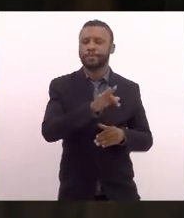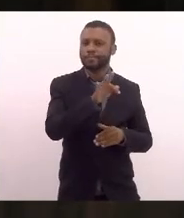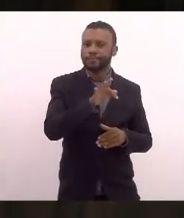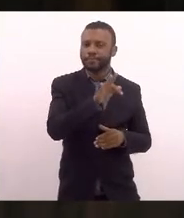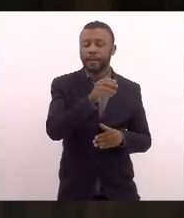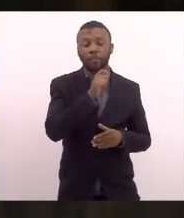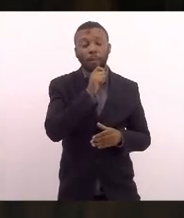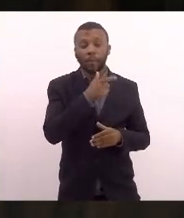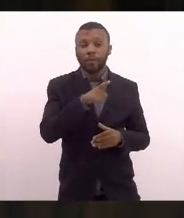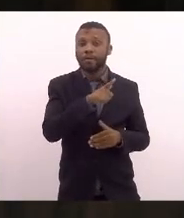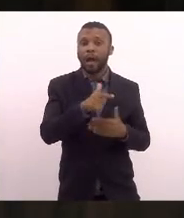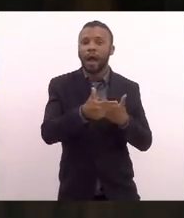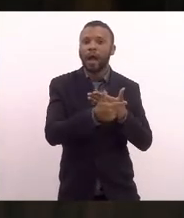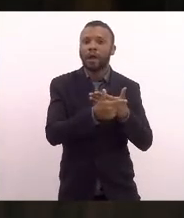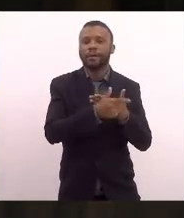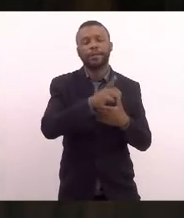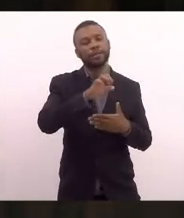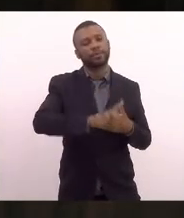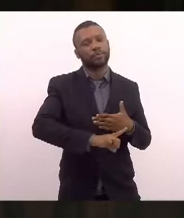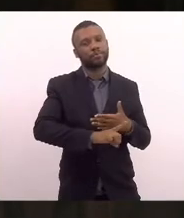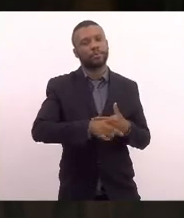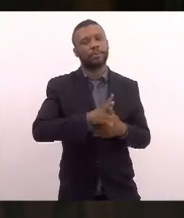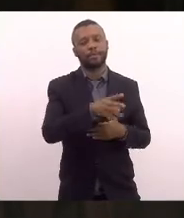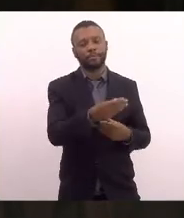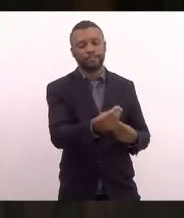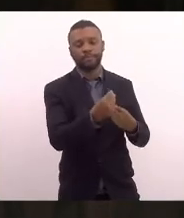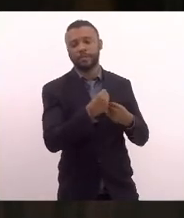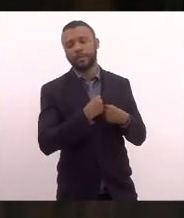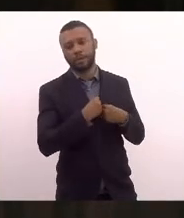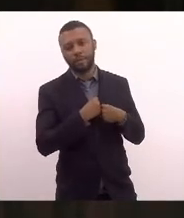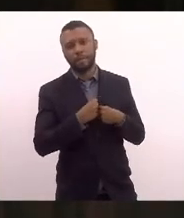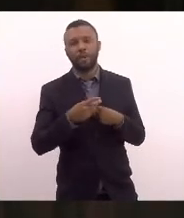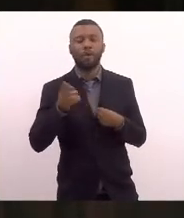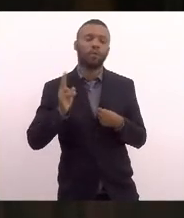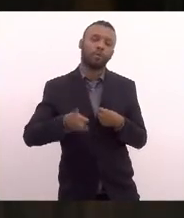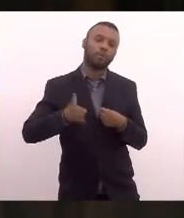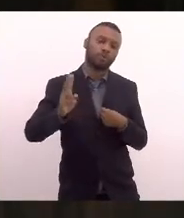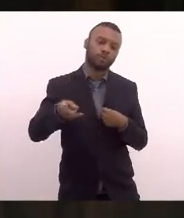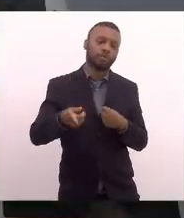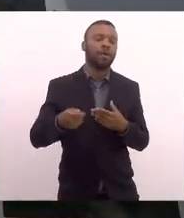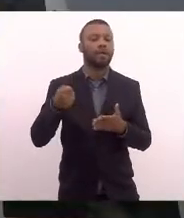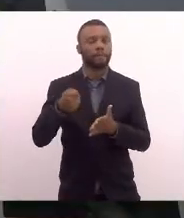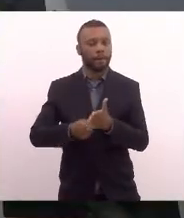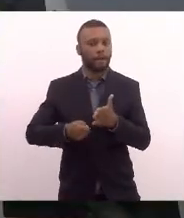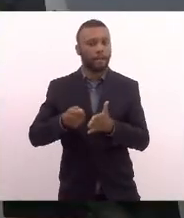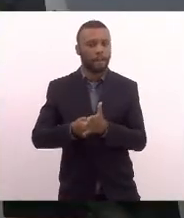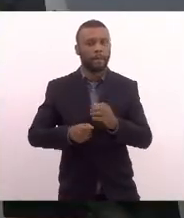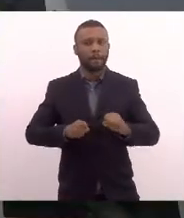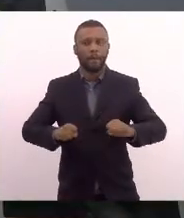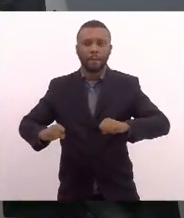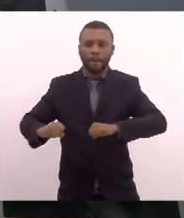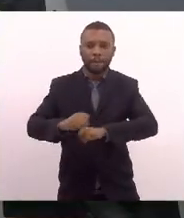na direção, sempre me deu para eu continuar aqui na nossa luta.